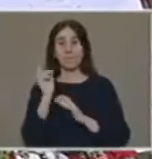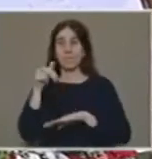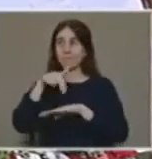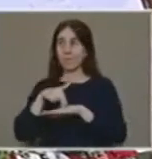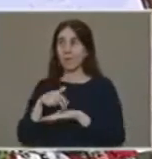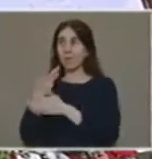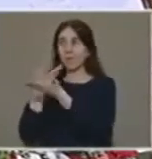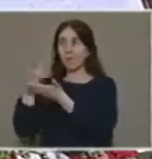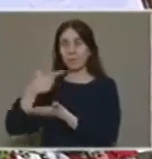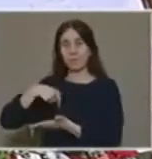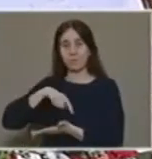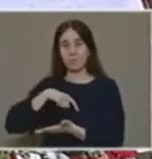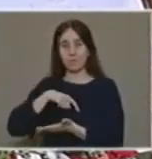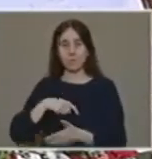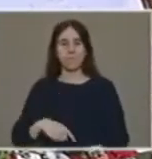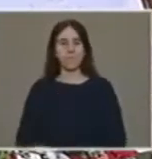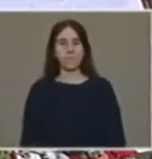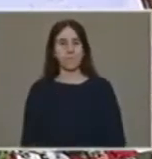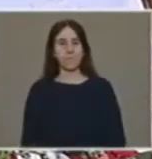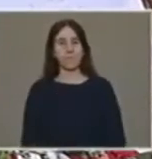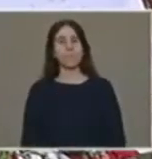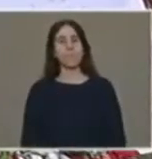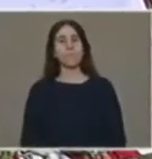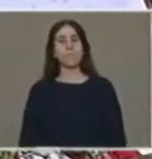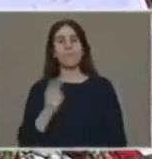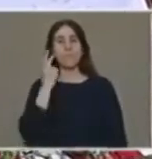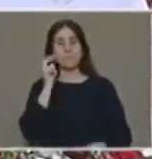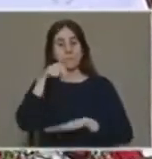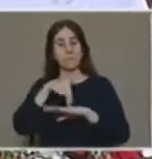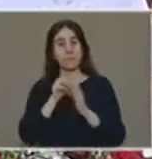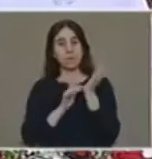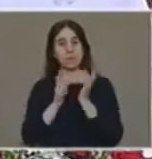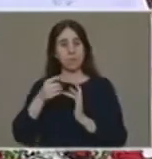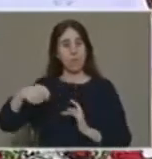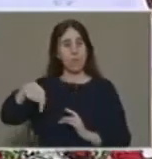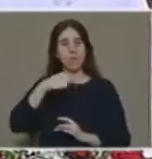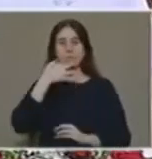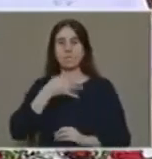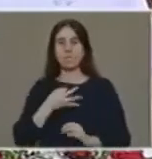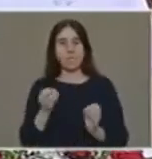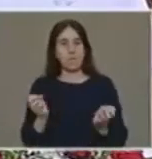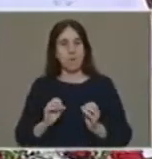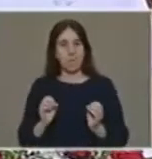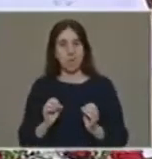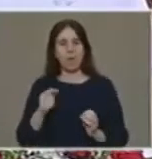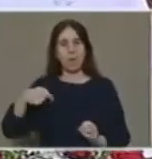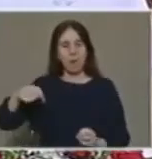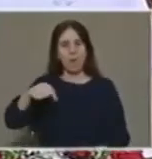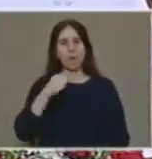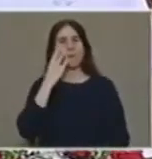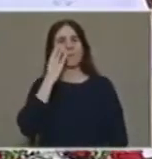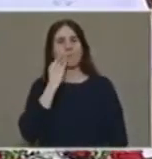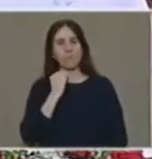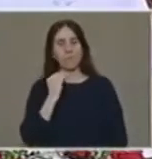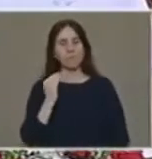ouvi-nos. Pelos que não ousam crer na ressurreição de Jesus, pelos que por vergonha negam